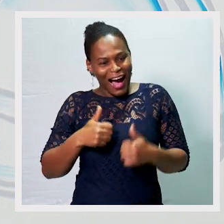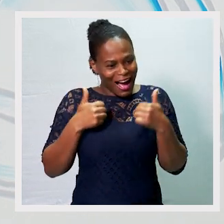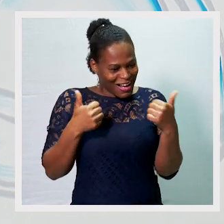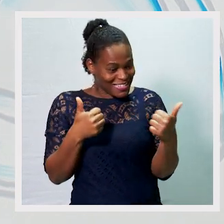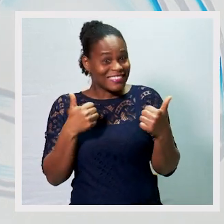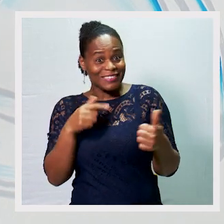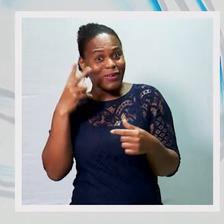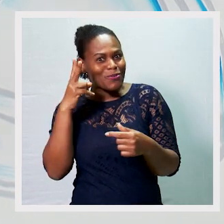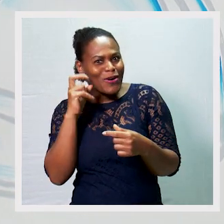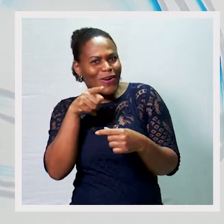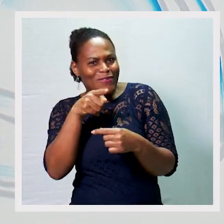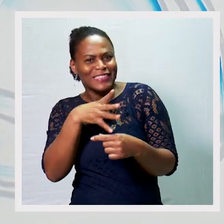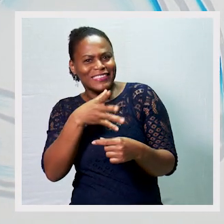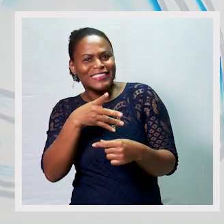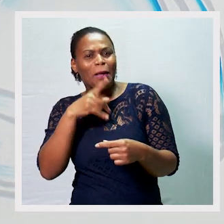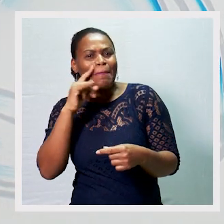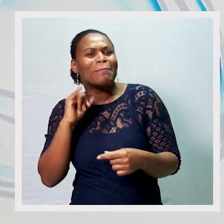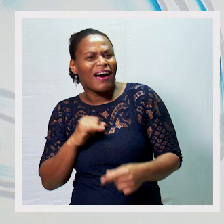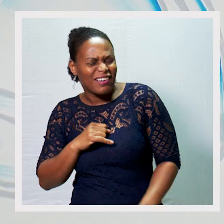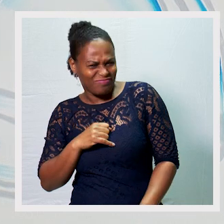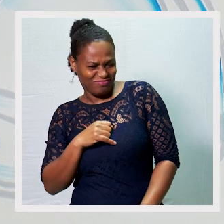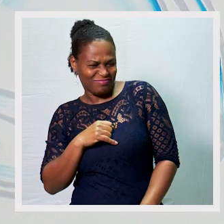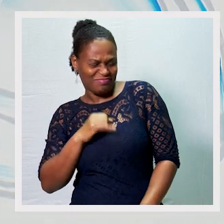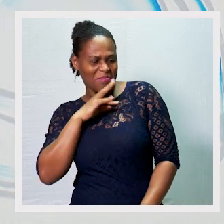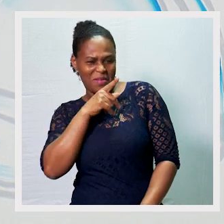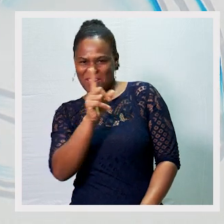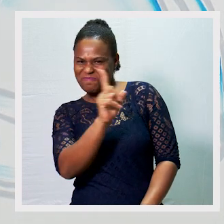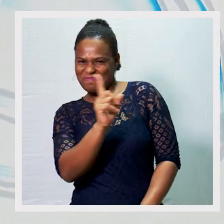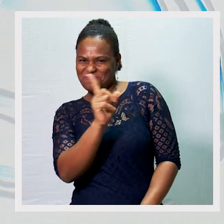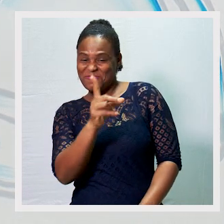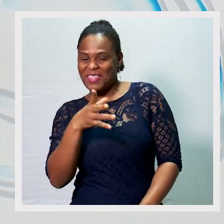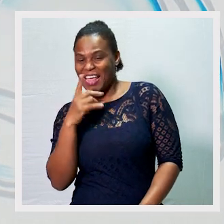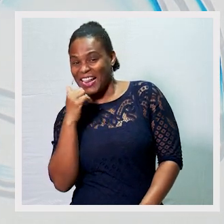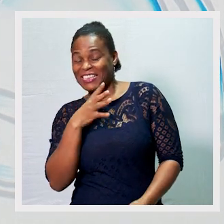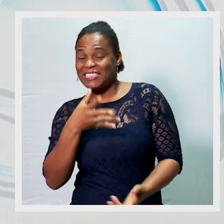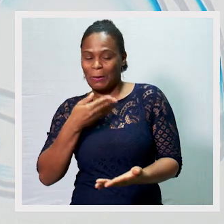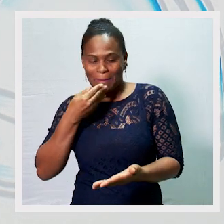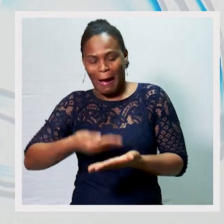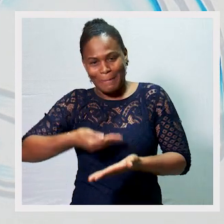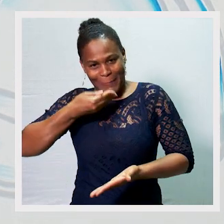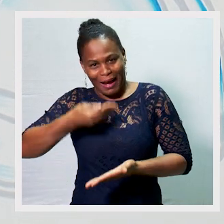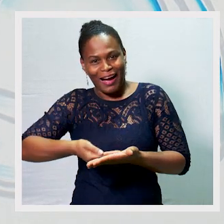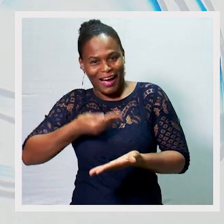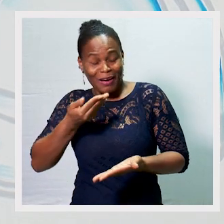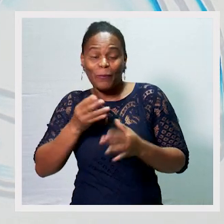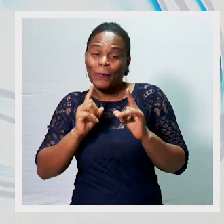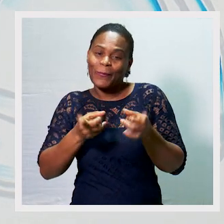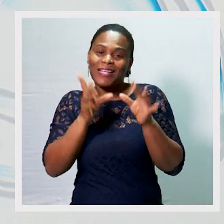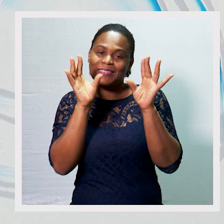todo basofo. Estás a ouvir o que ele disse? Ele disse papá. E a mãe diz, não, é papa que ele está a dizer. E começa